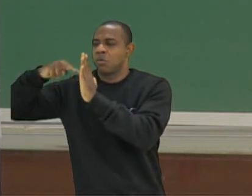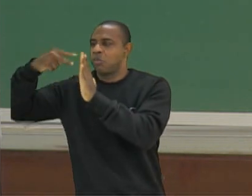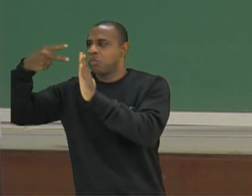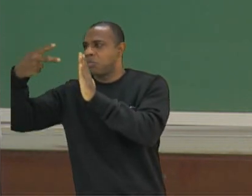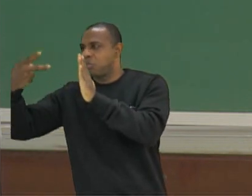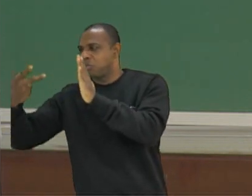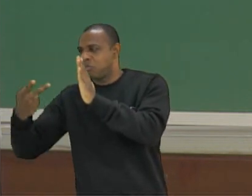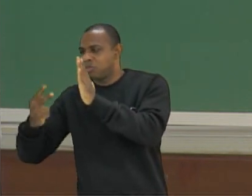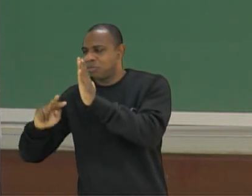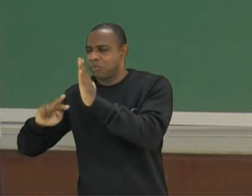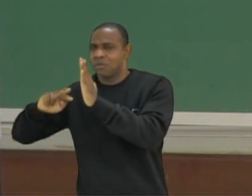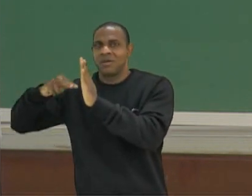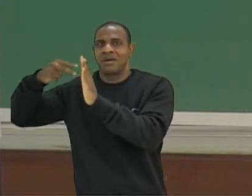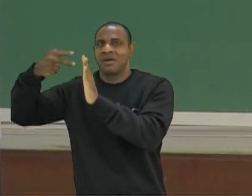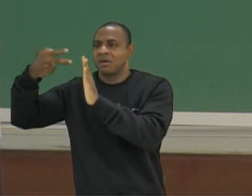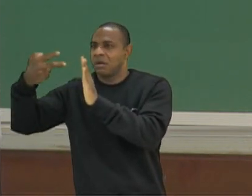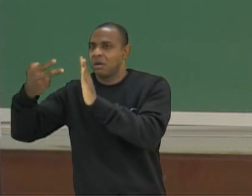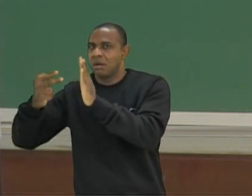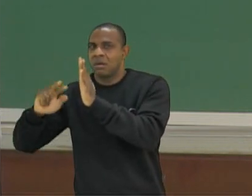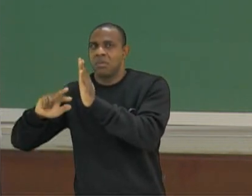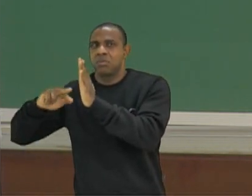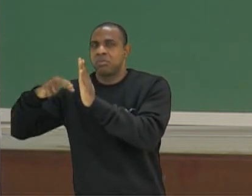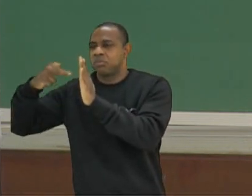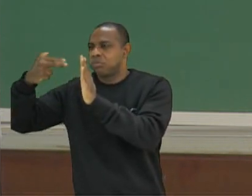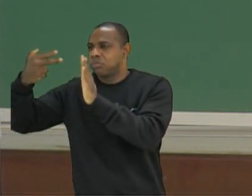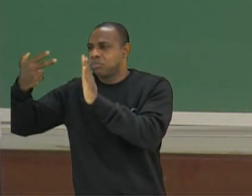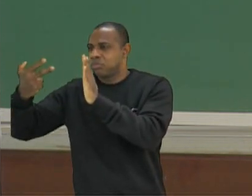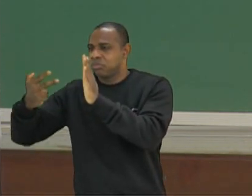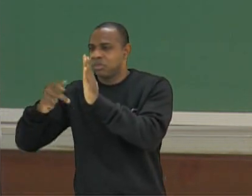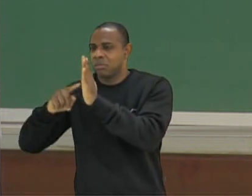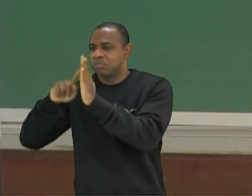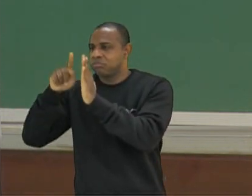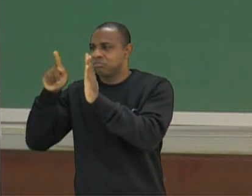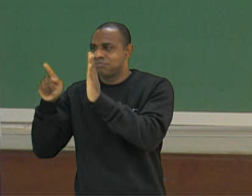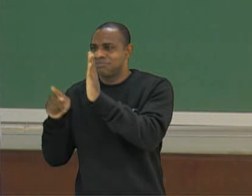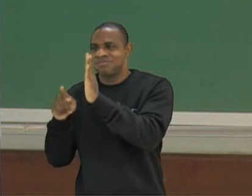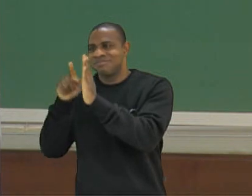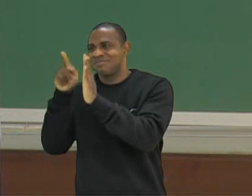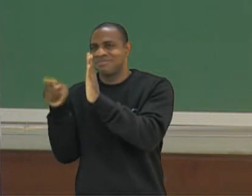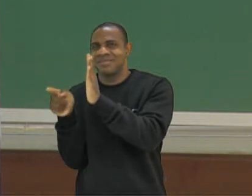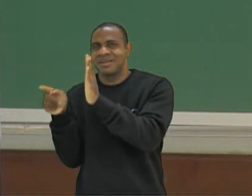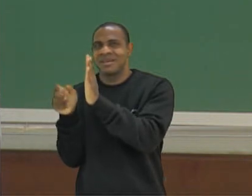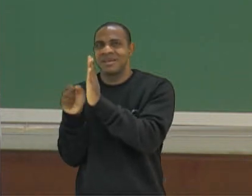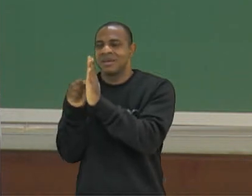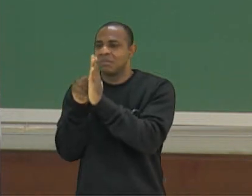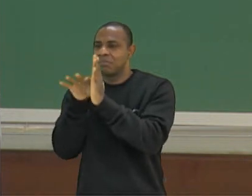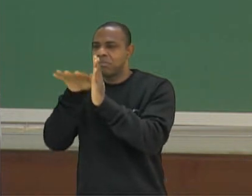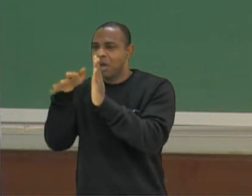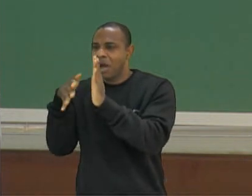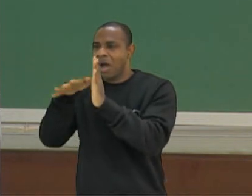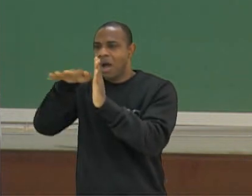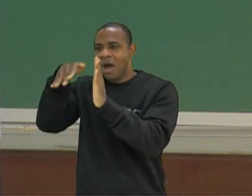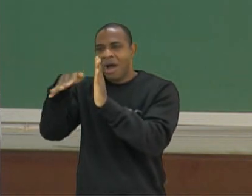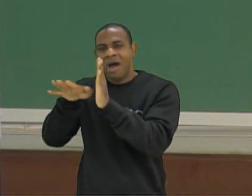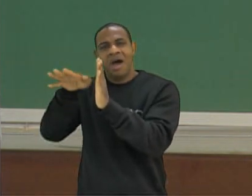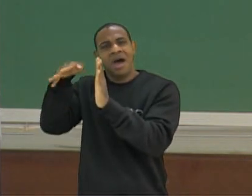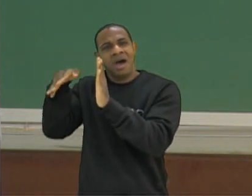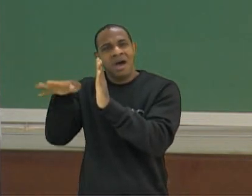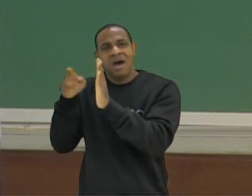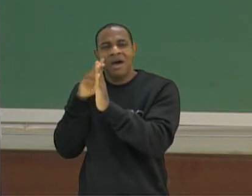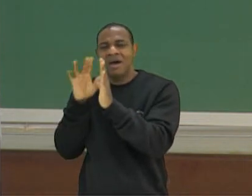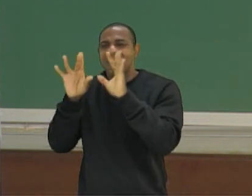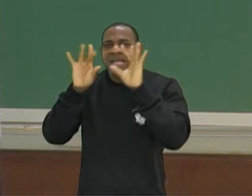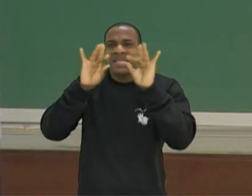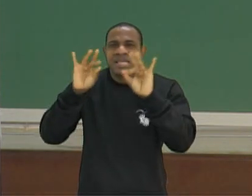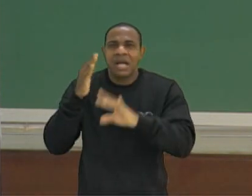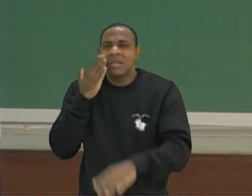temos ali e você tem apenas um único orifício, por onde a onda vai estar avançando. Então perceba de maneira bem detalhada o